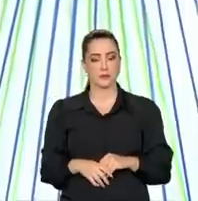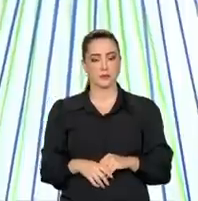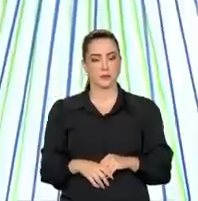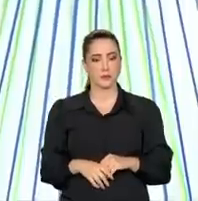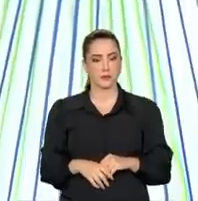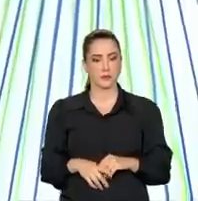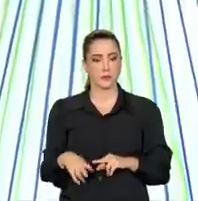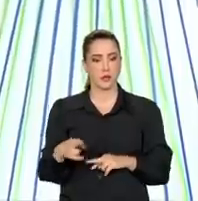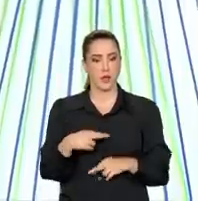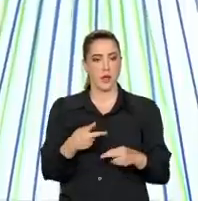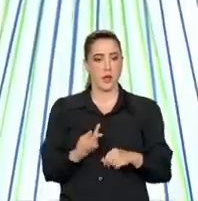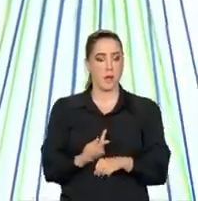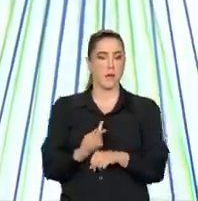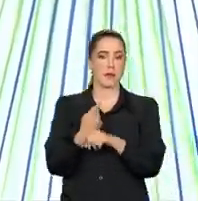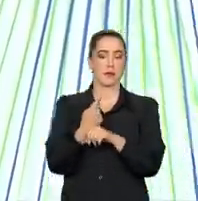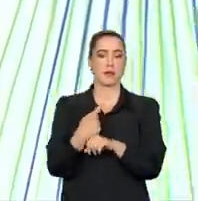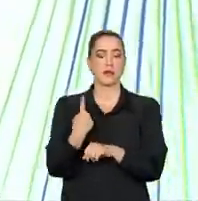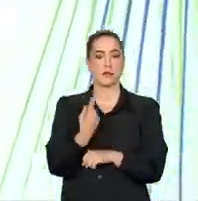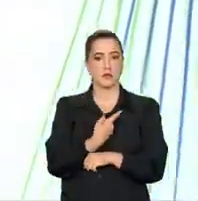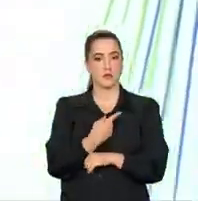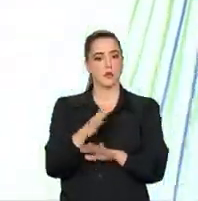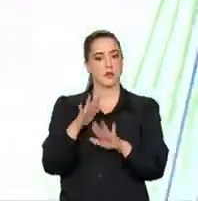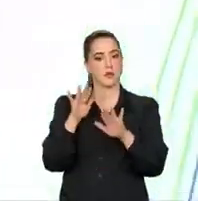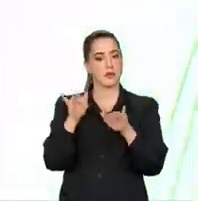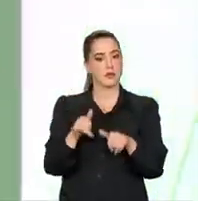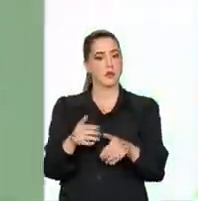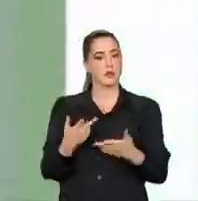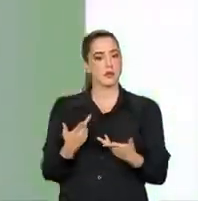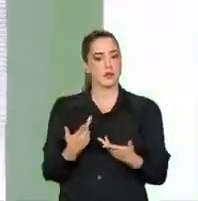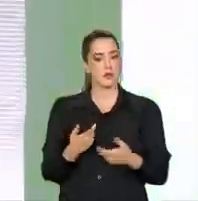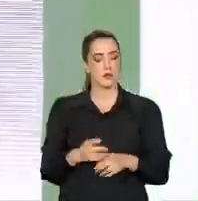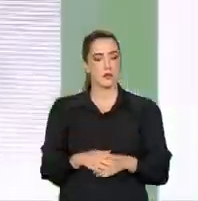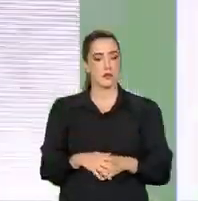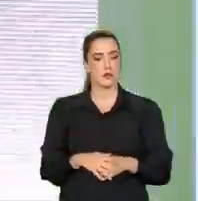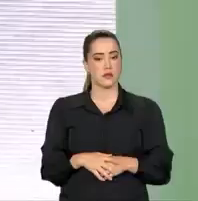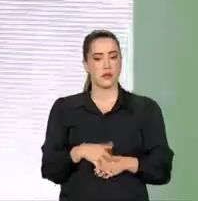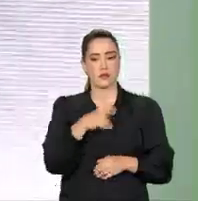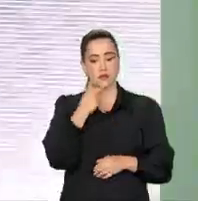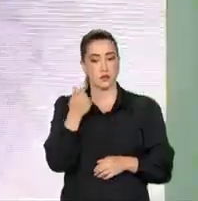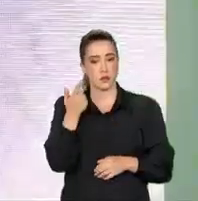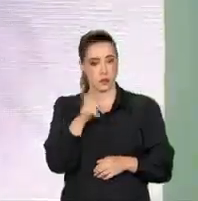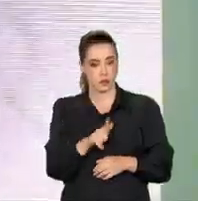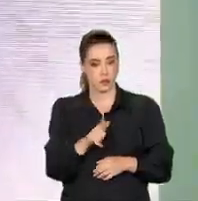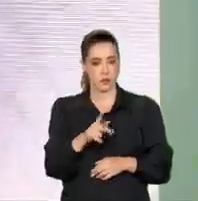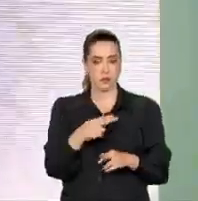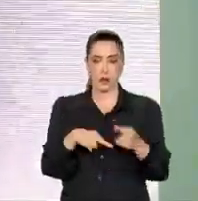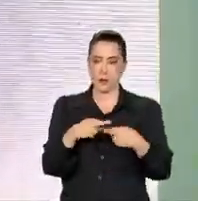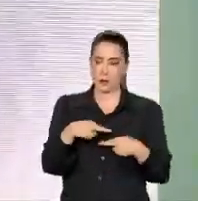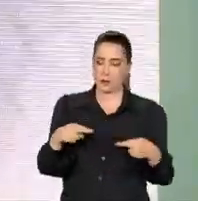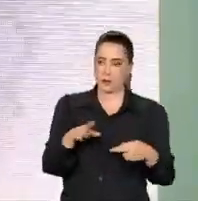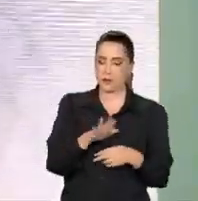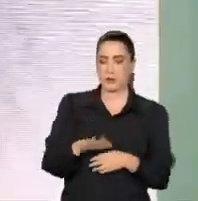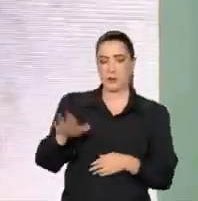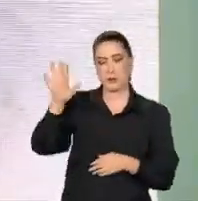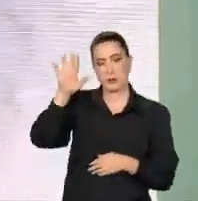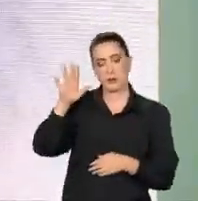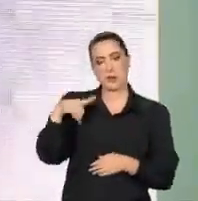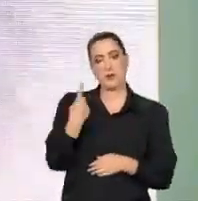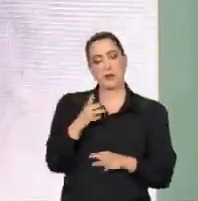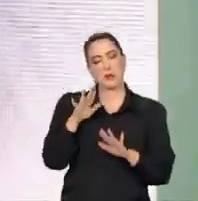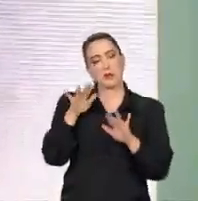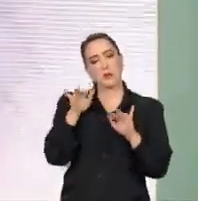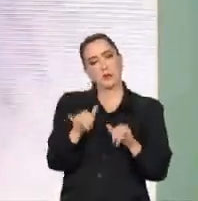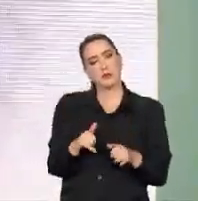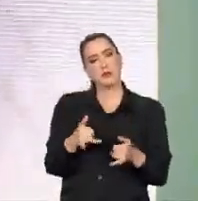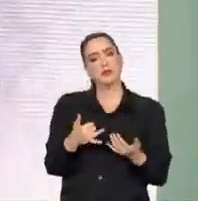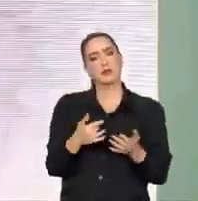A premiação, nós estamos fechando a premiação, nós vamos ter uma premiação a nível nacional, mas estamos